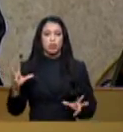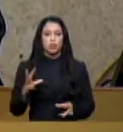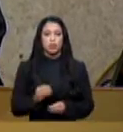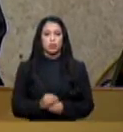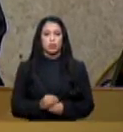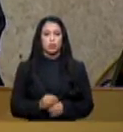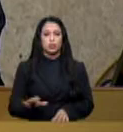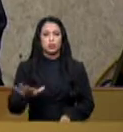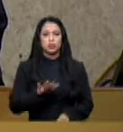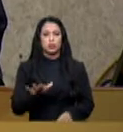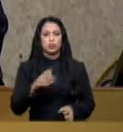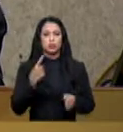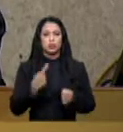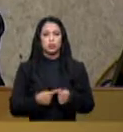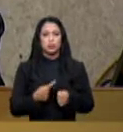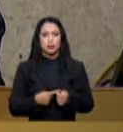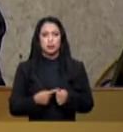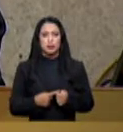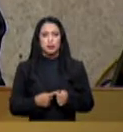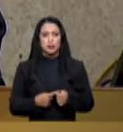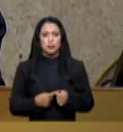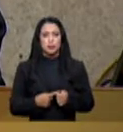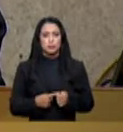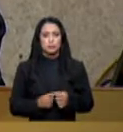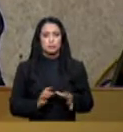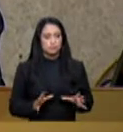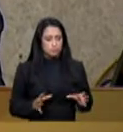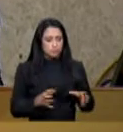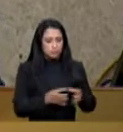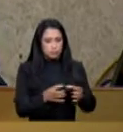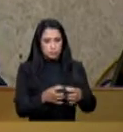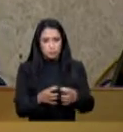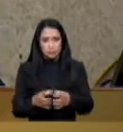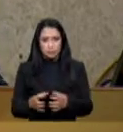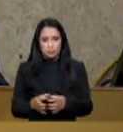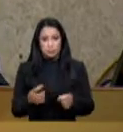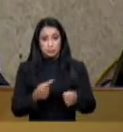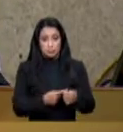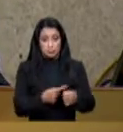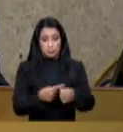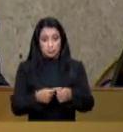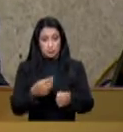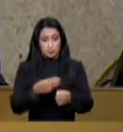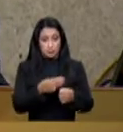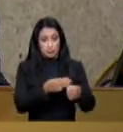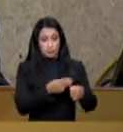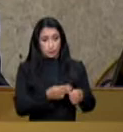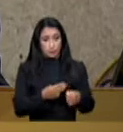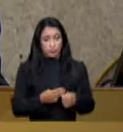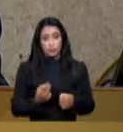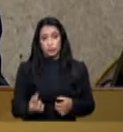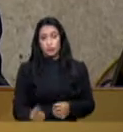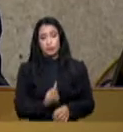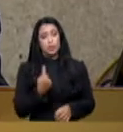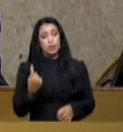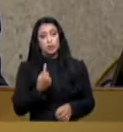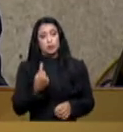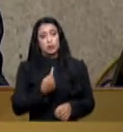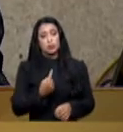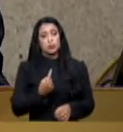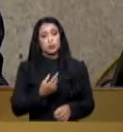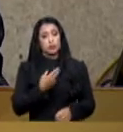regiões metropolitanas, aglomerações urbanas e micro-regiões seriam as únicas formas de integração